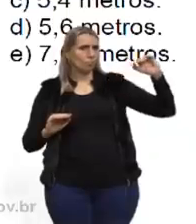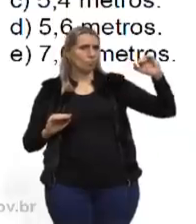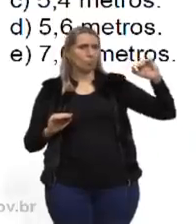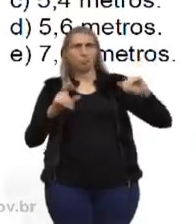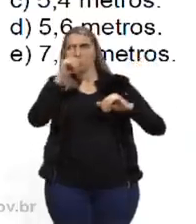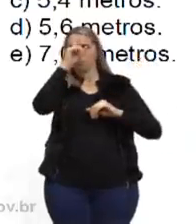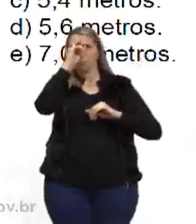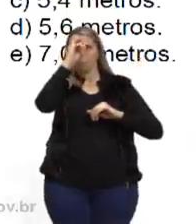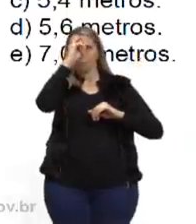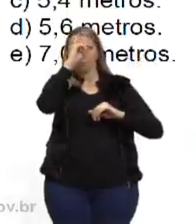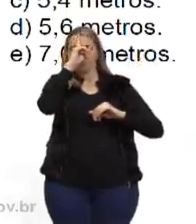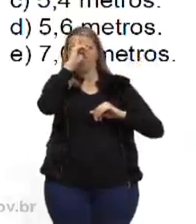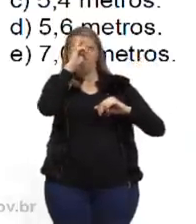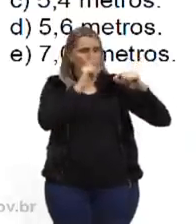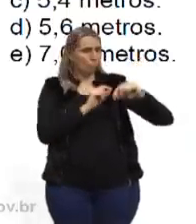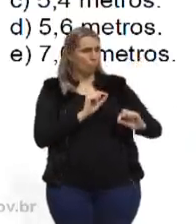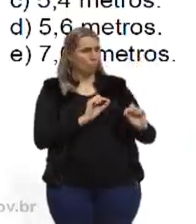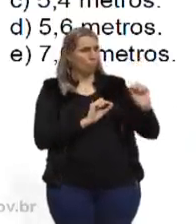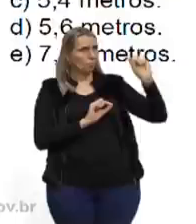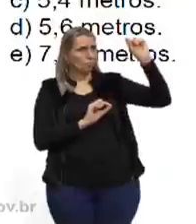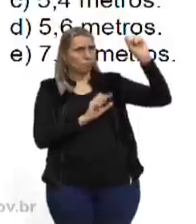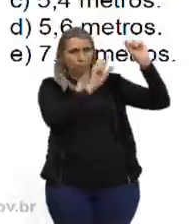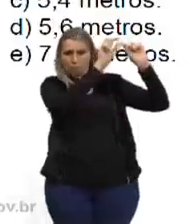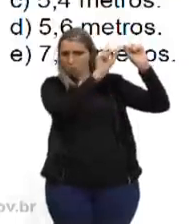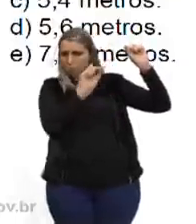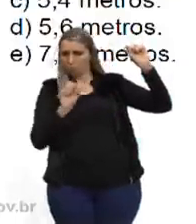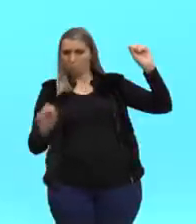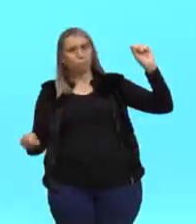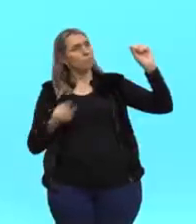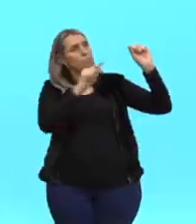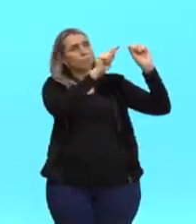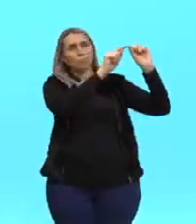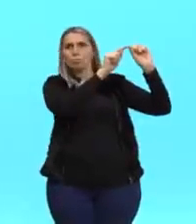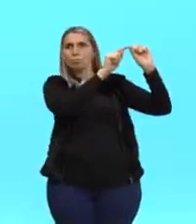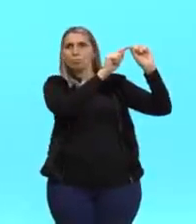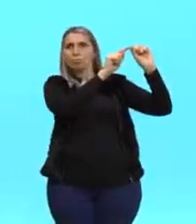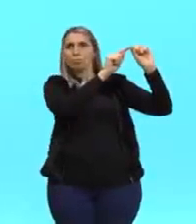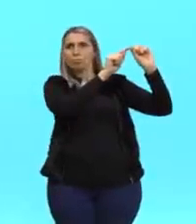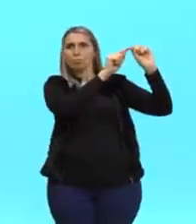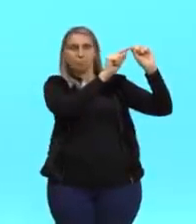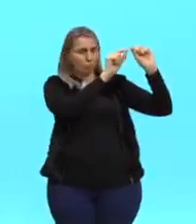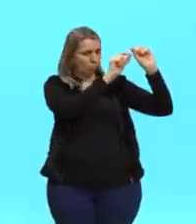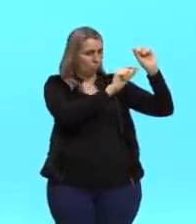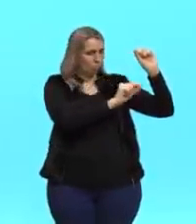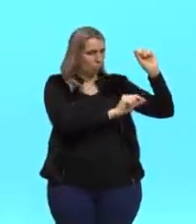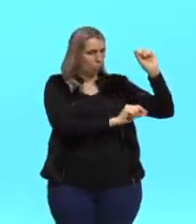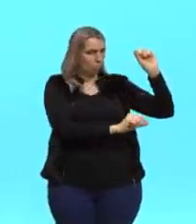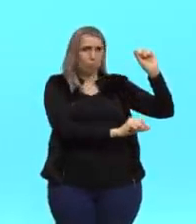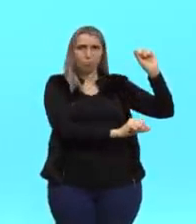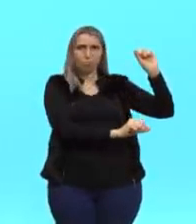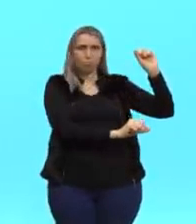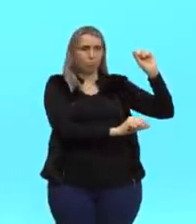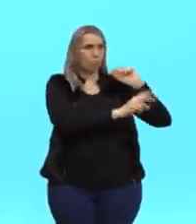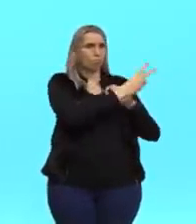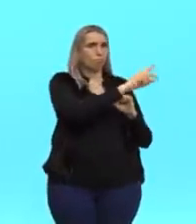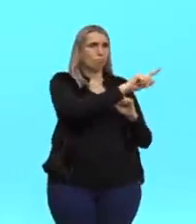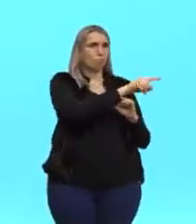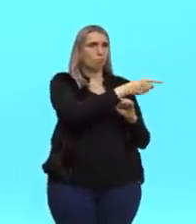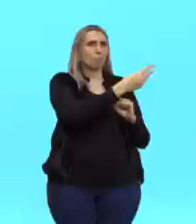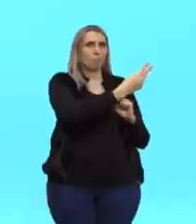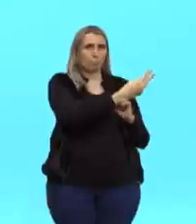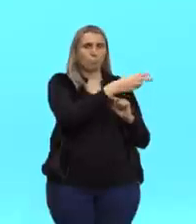mais elevada, na parte mais alta. Na parte mais alta, uma distância de 2,2